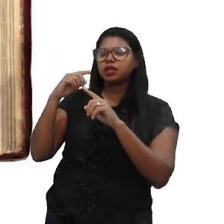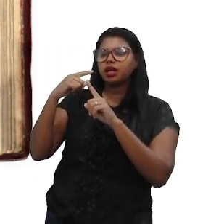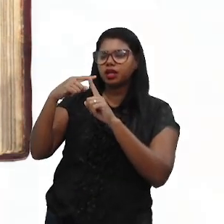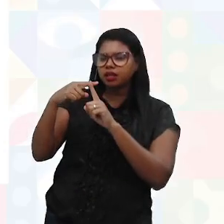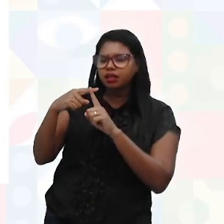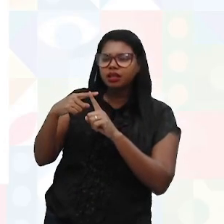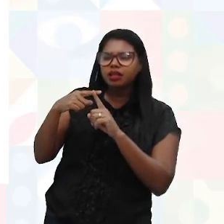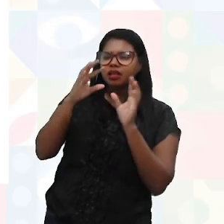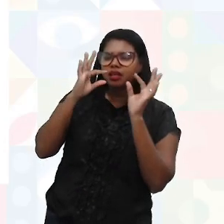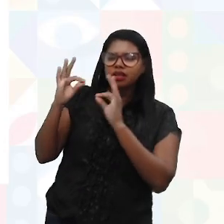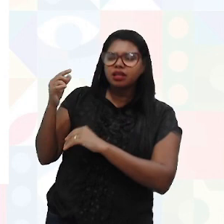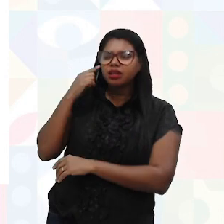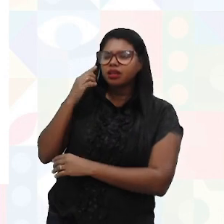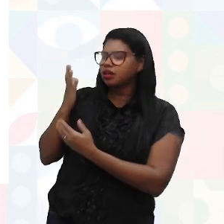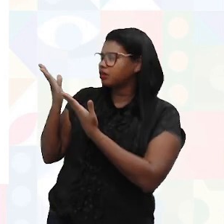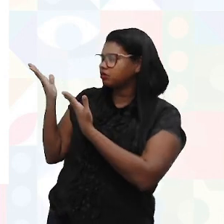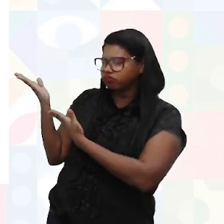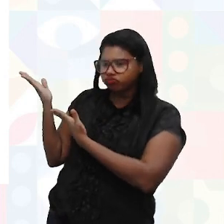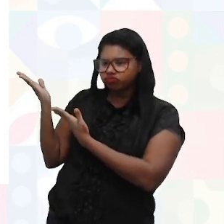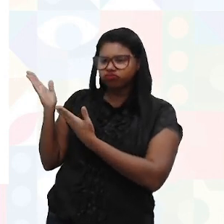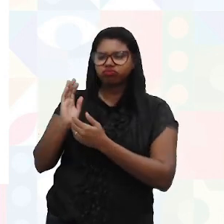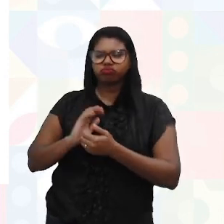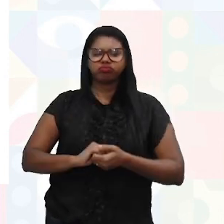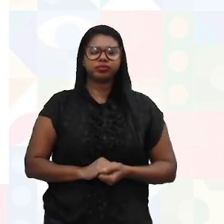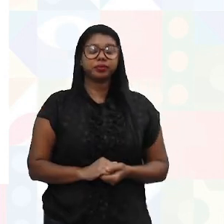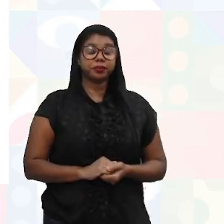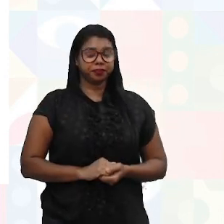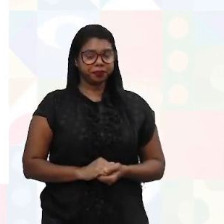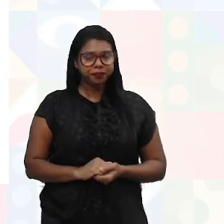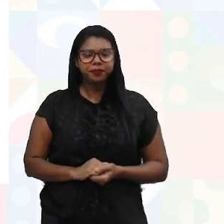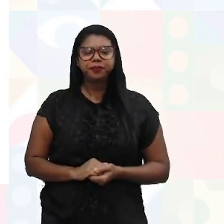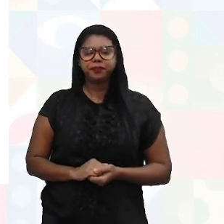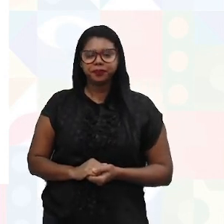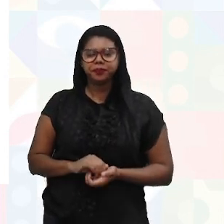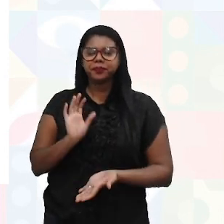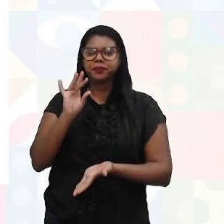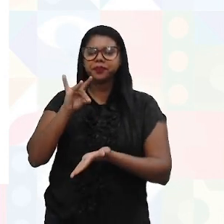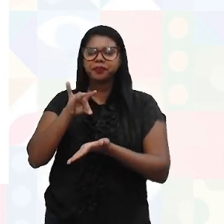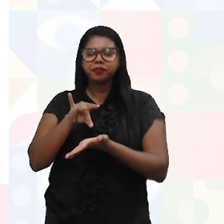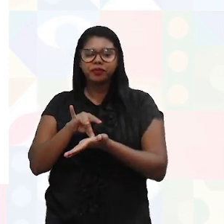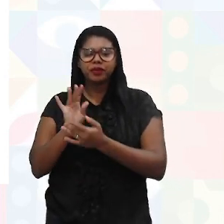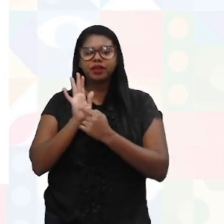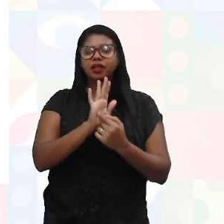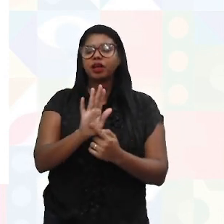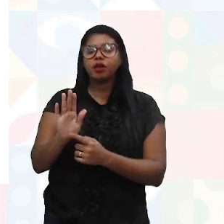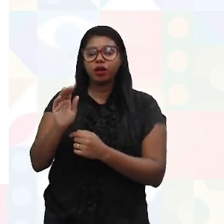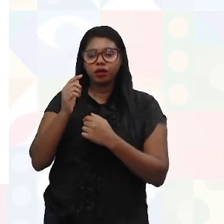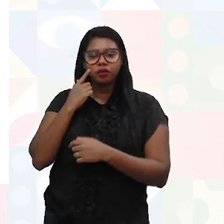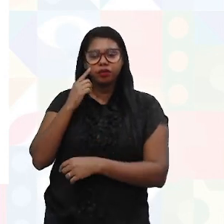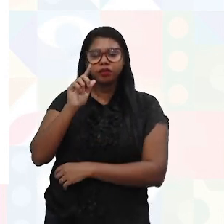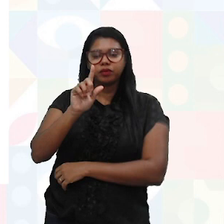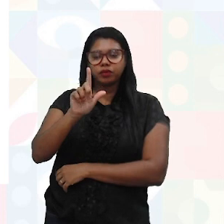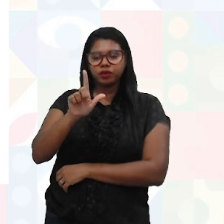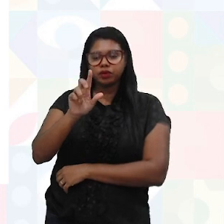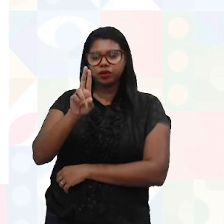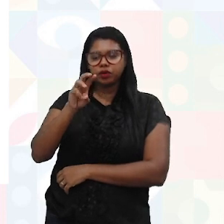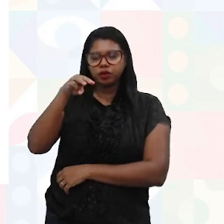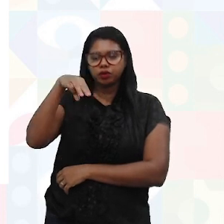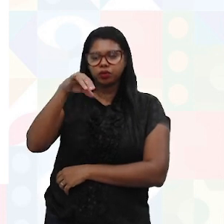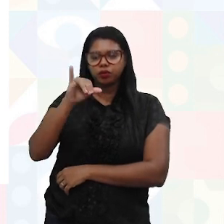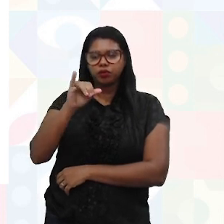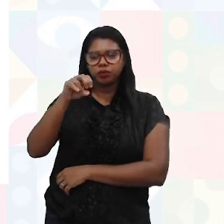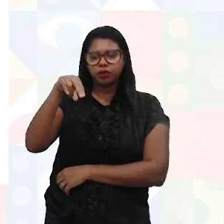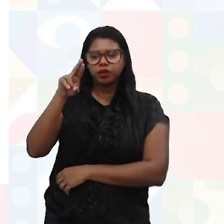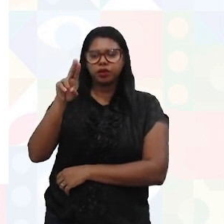gente acaba visualizando algumas imagens das iluminuras, né? Então a iluminura é um tipo de desenho, é bem bonito, né, bem